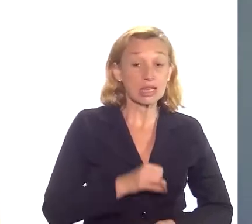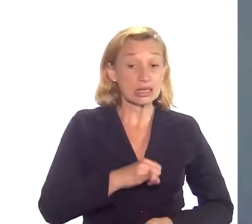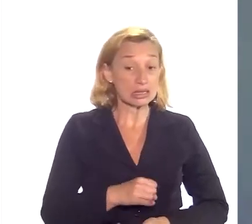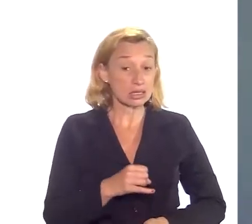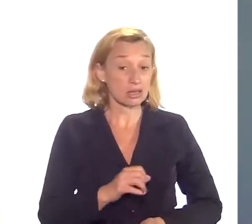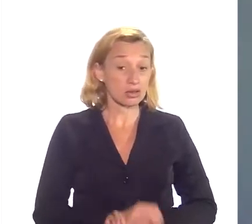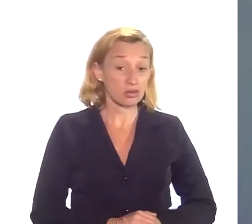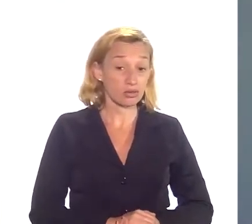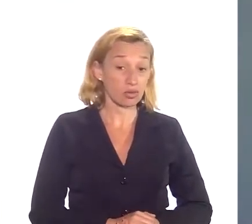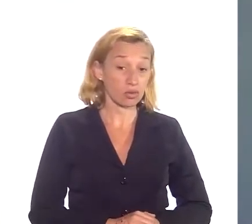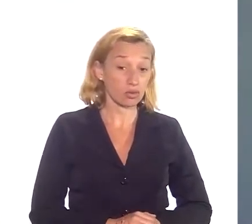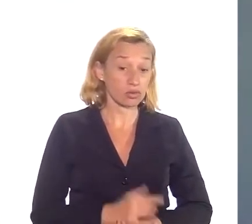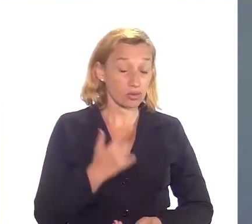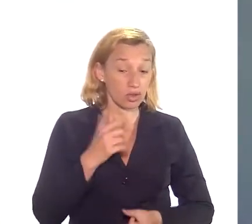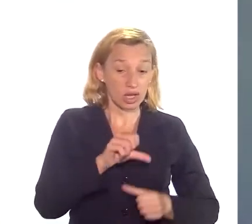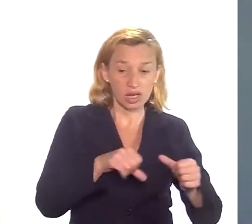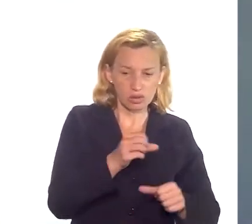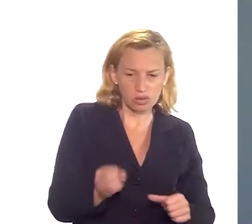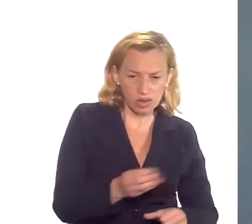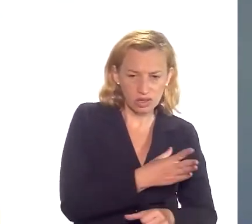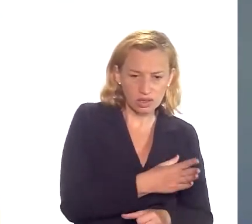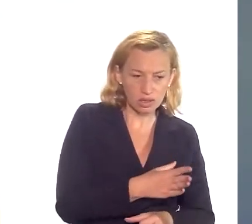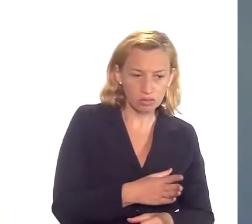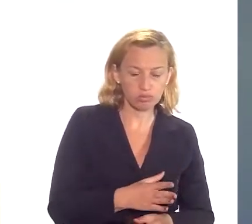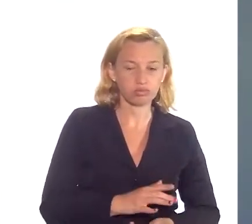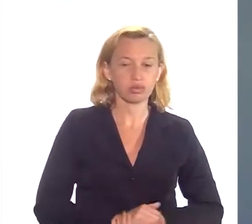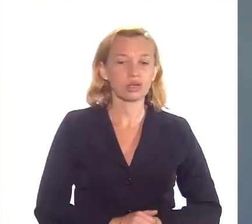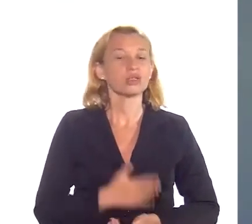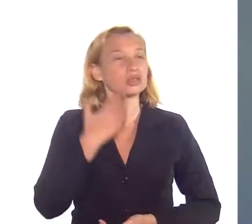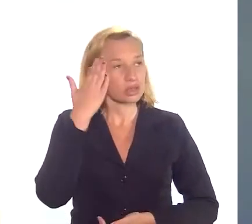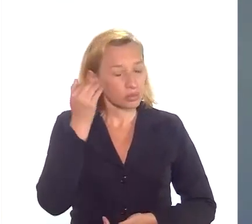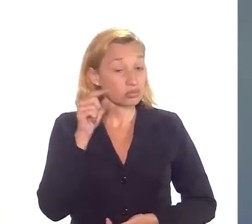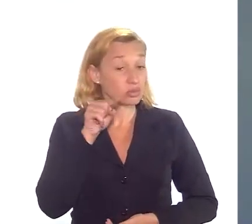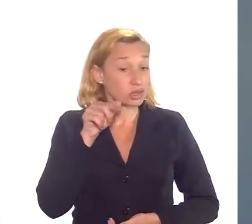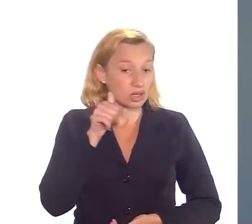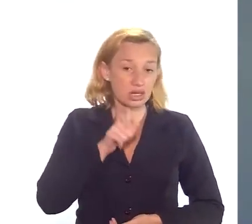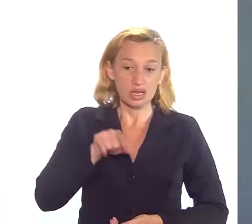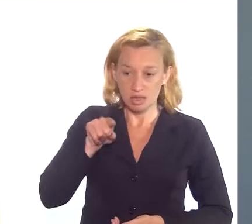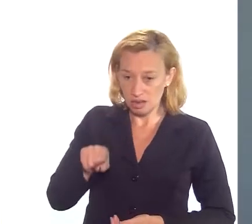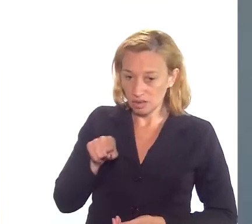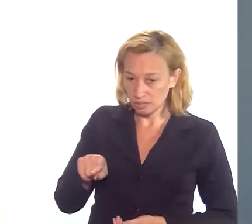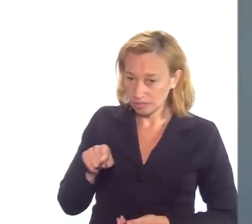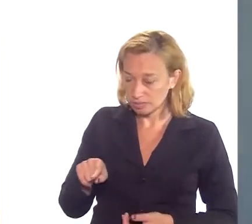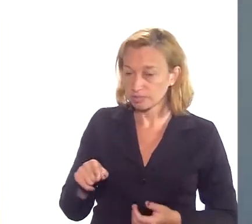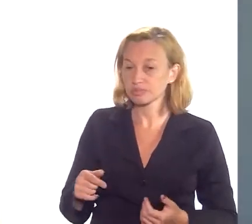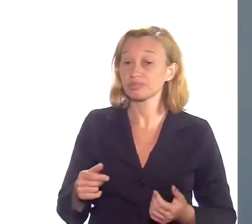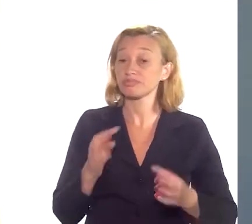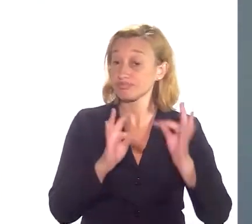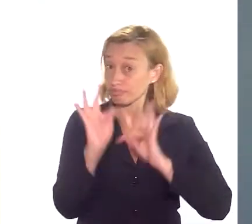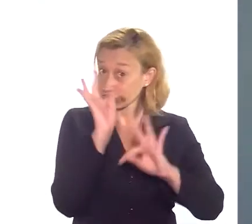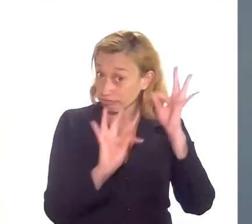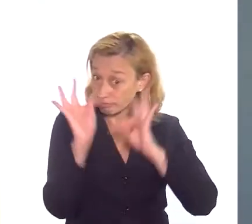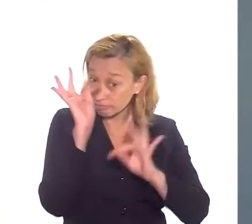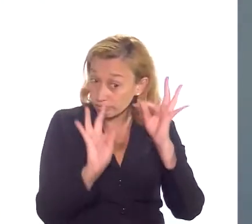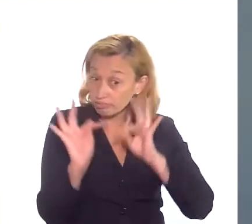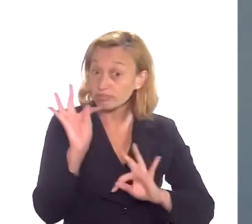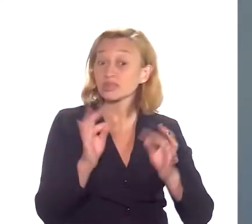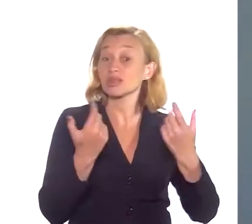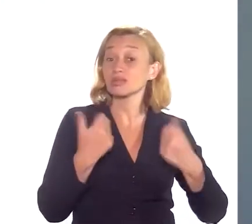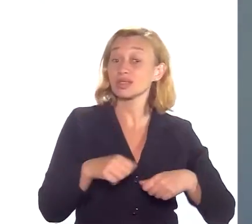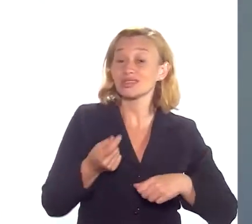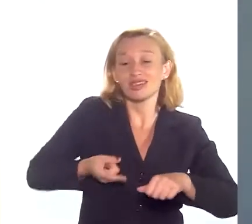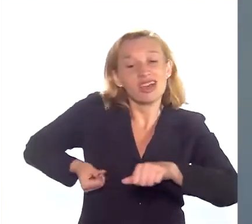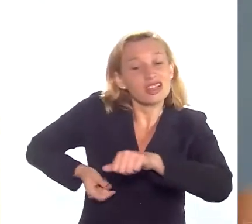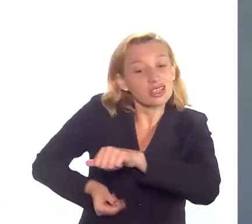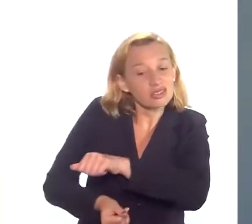diferente naquele período. Se a gente for considerar a inovação estrito sensu ali, a gente sabe que ela precisa de